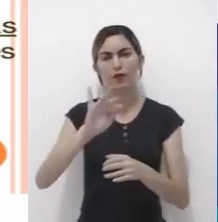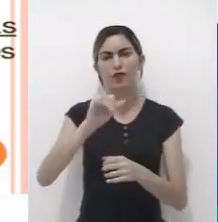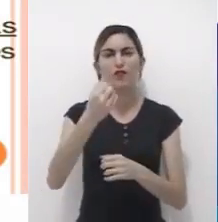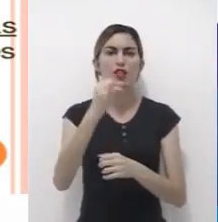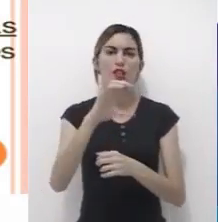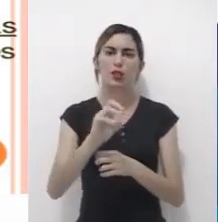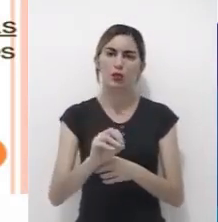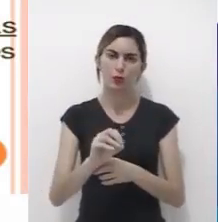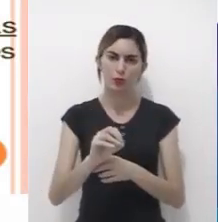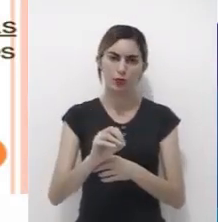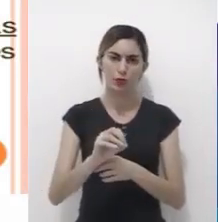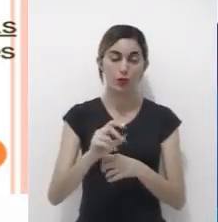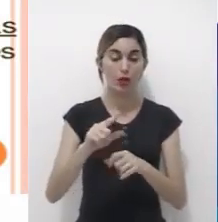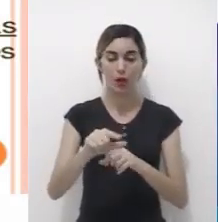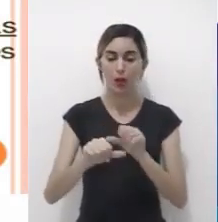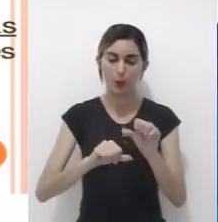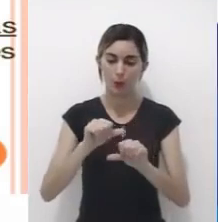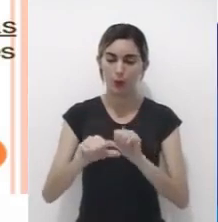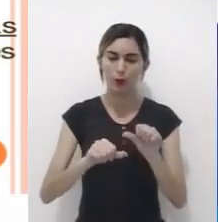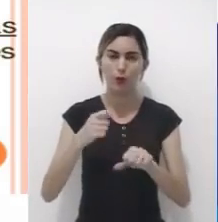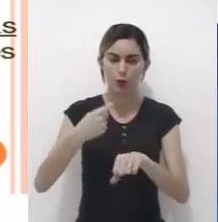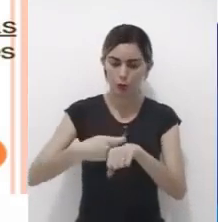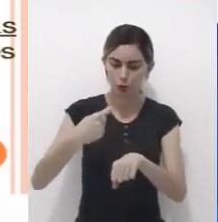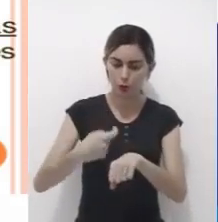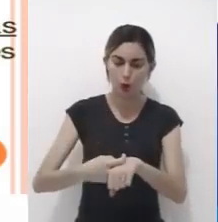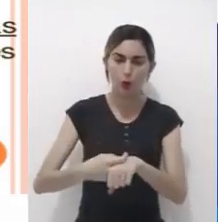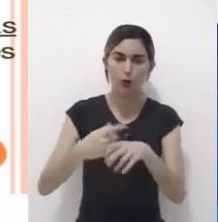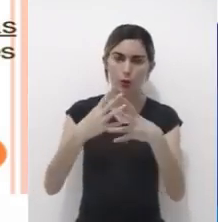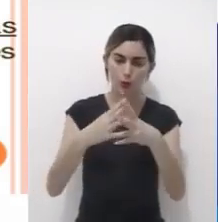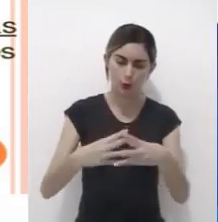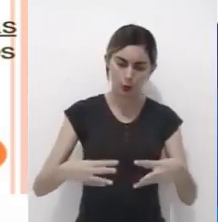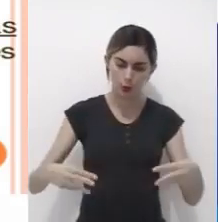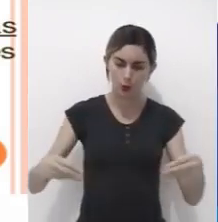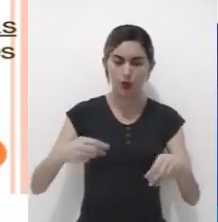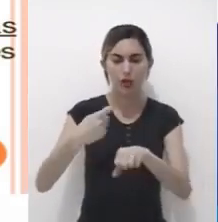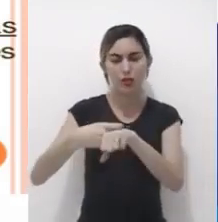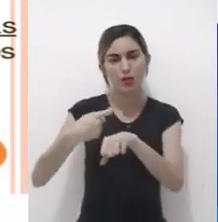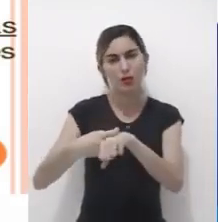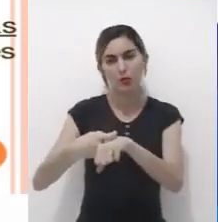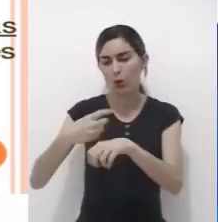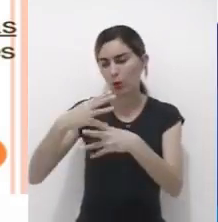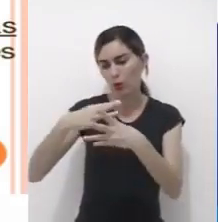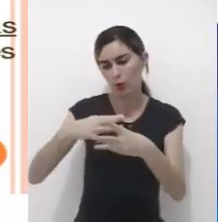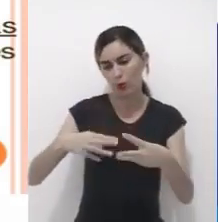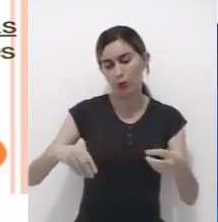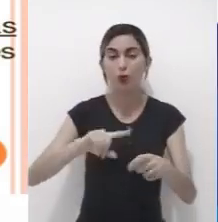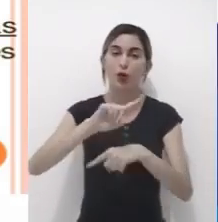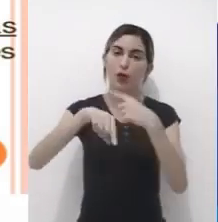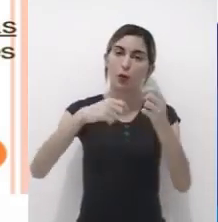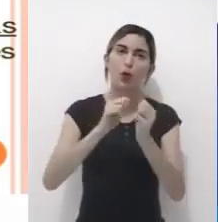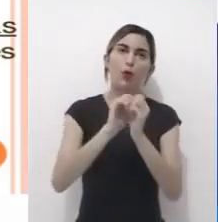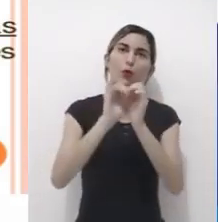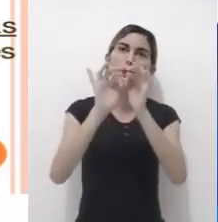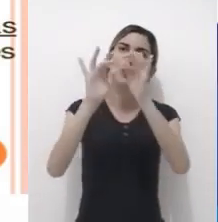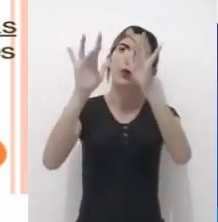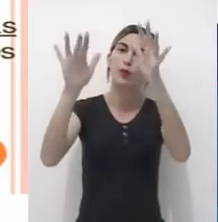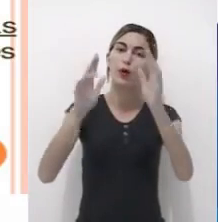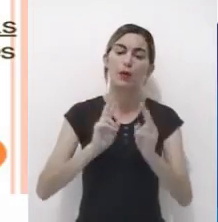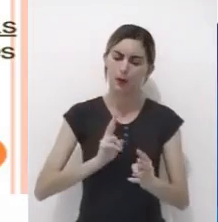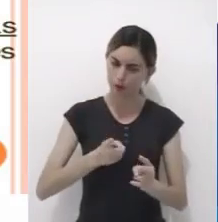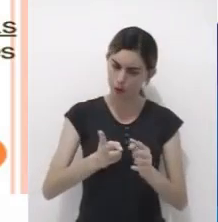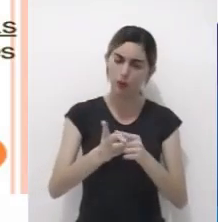muda de estado físico porque ela vai sair ali do estado sólido, vai para o líquido, depois ela pode ir para o gasoso,